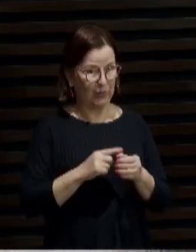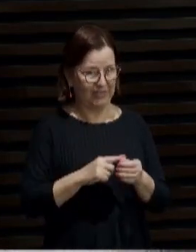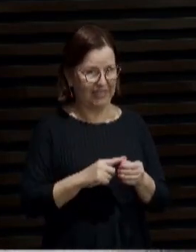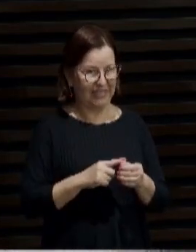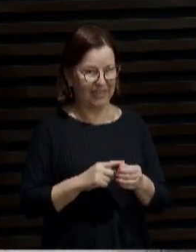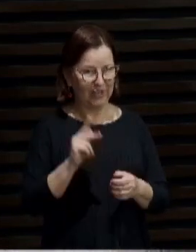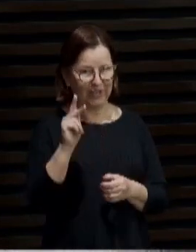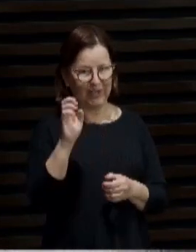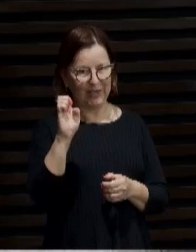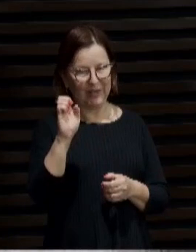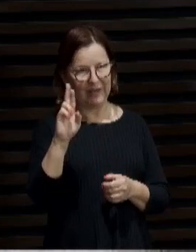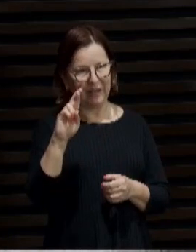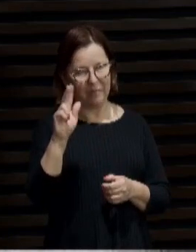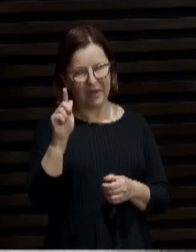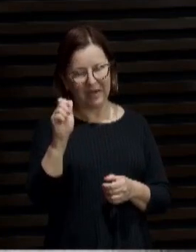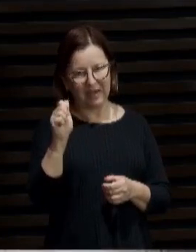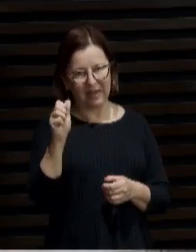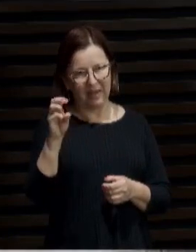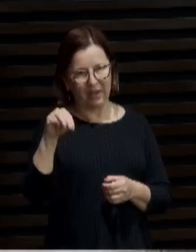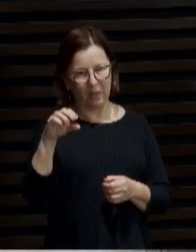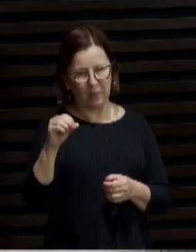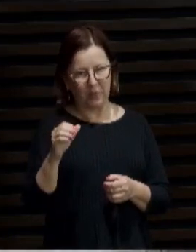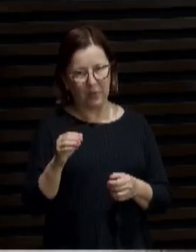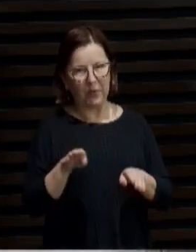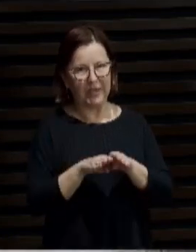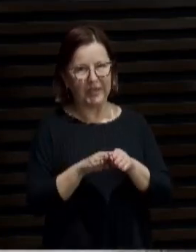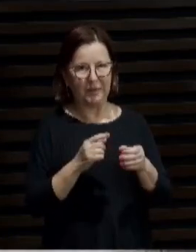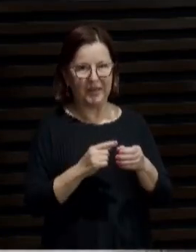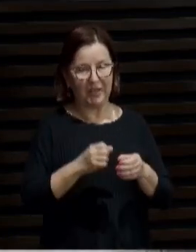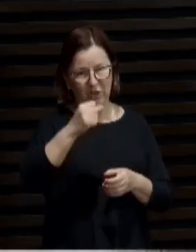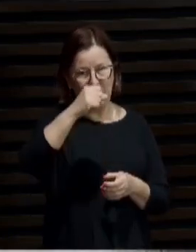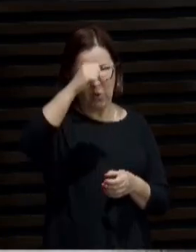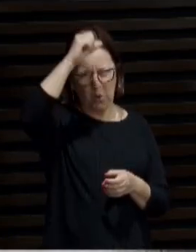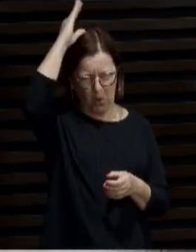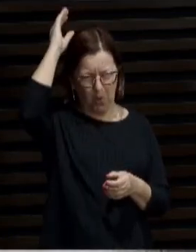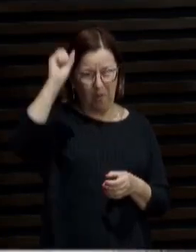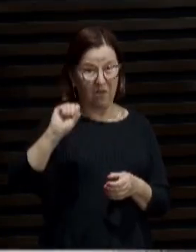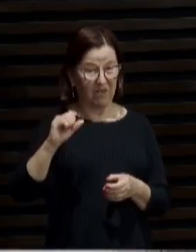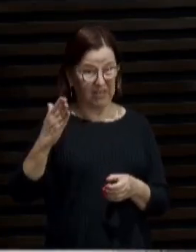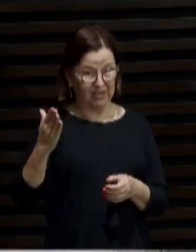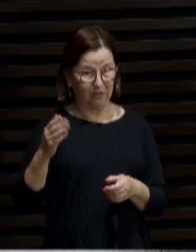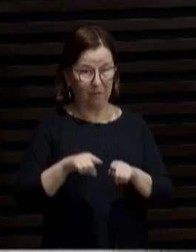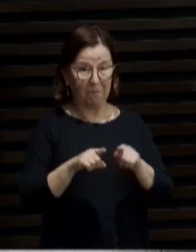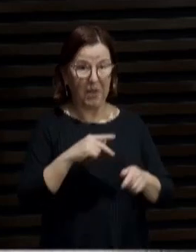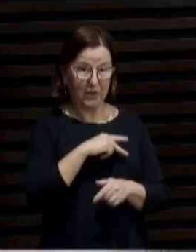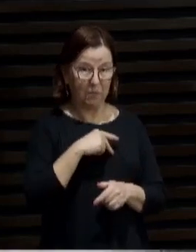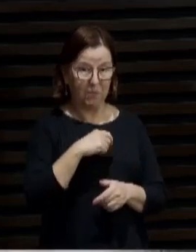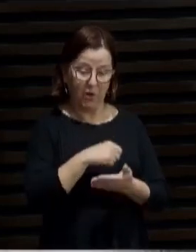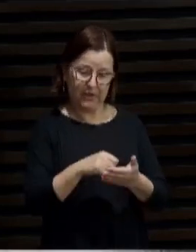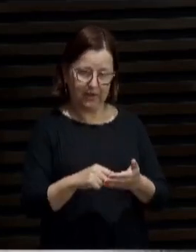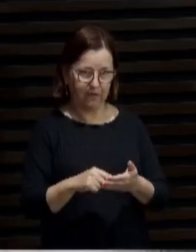também os nicolaítas estavam lá falando essas coisas. Por isso Paulo coloca com vigor, não reine em vós. Está morto ou não